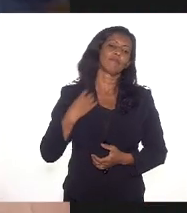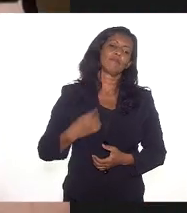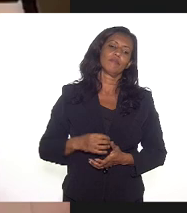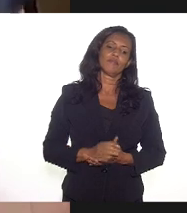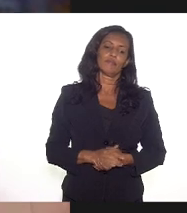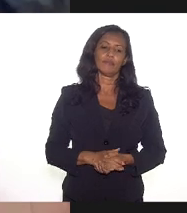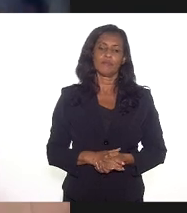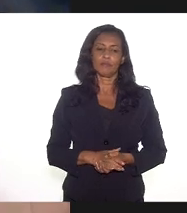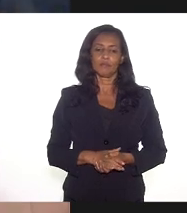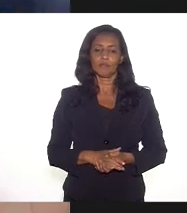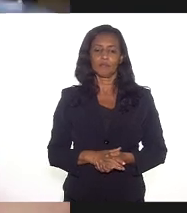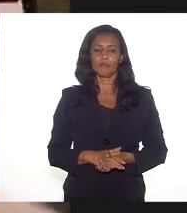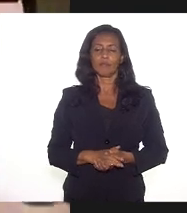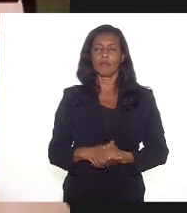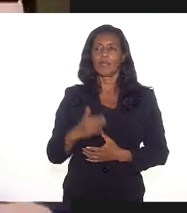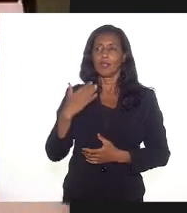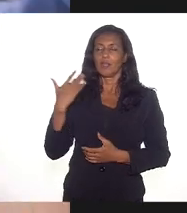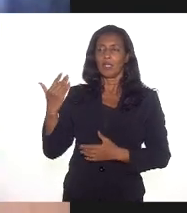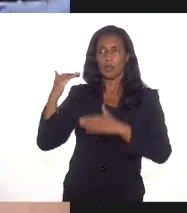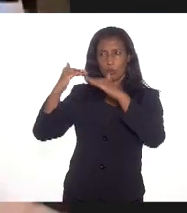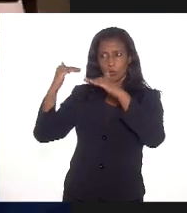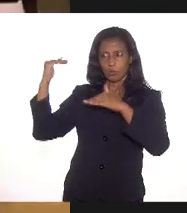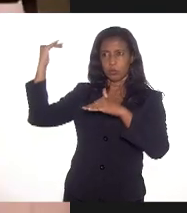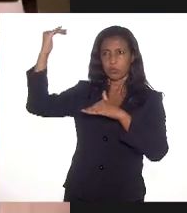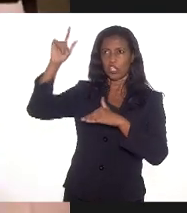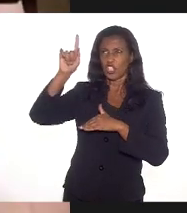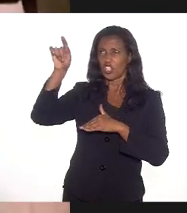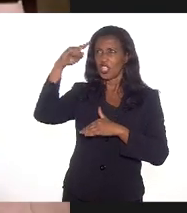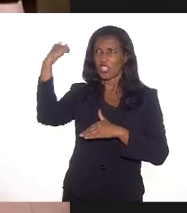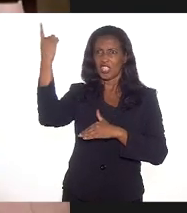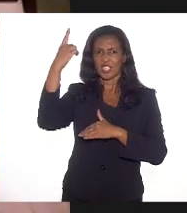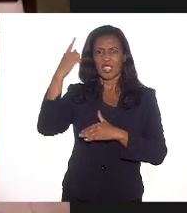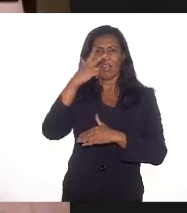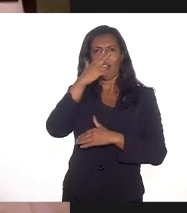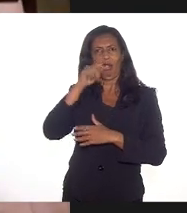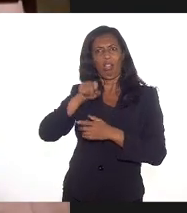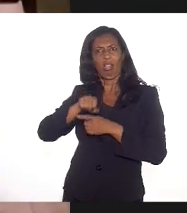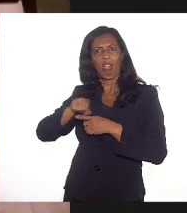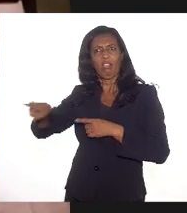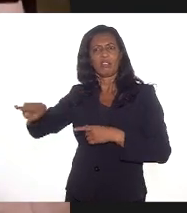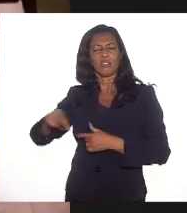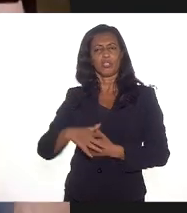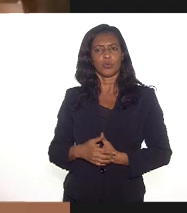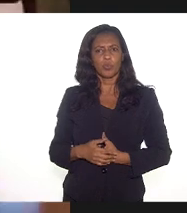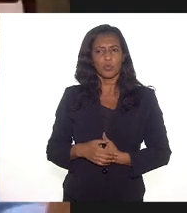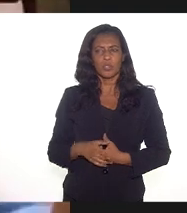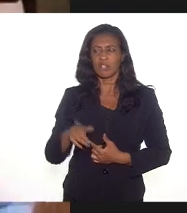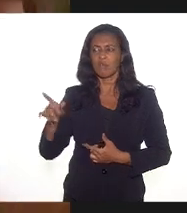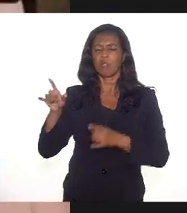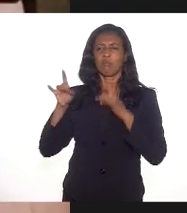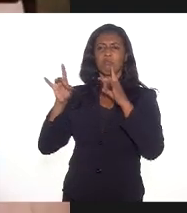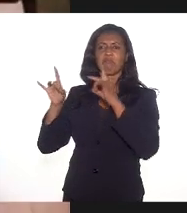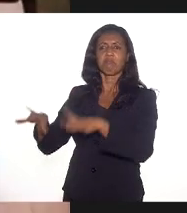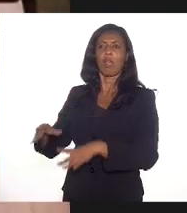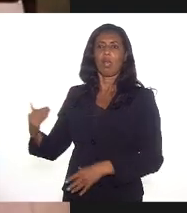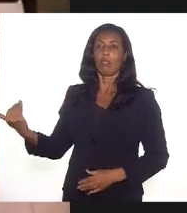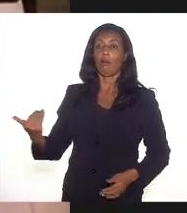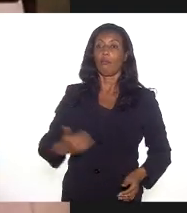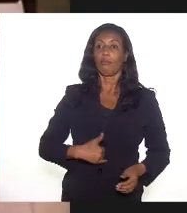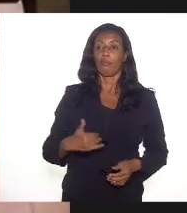concluir. Nada. E vai lá o comandante geral e expulsa o policial, deixando ele à mercê da